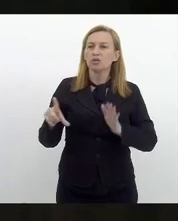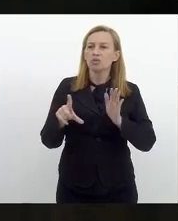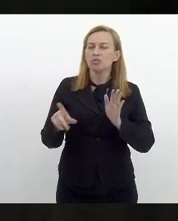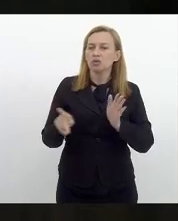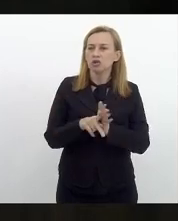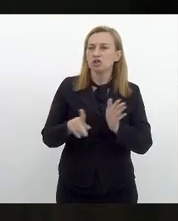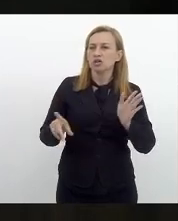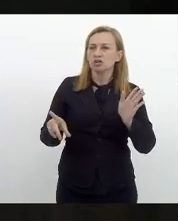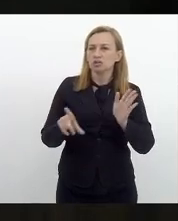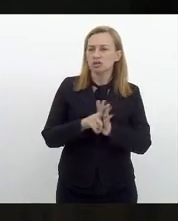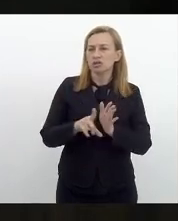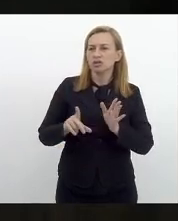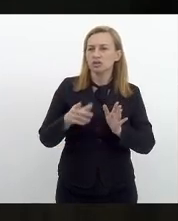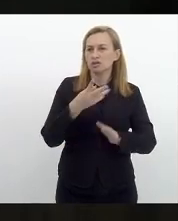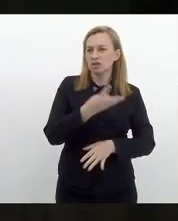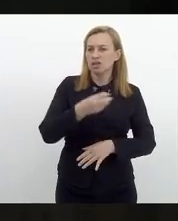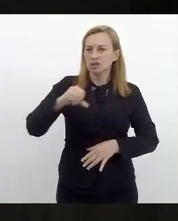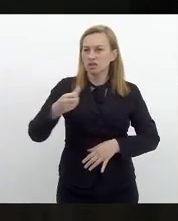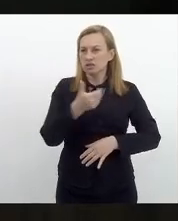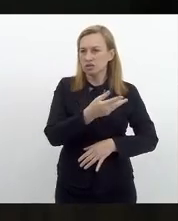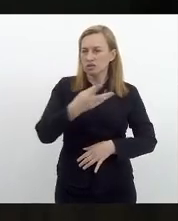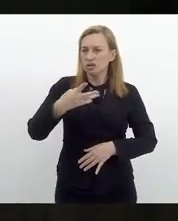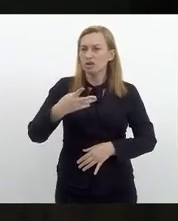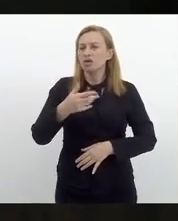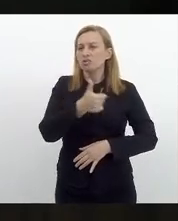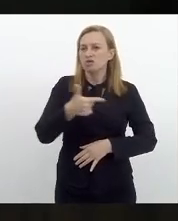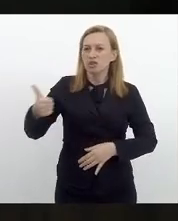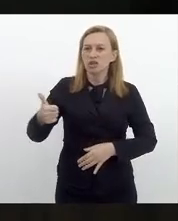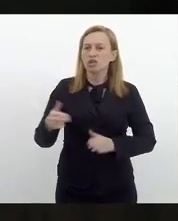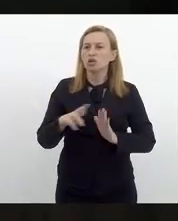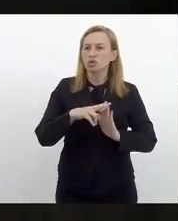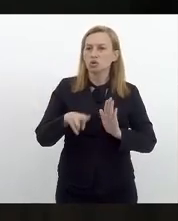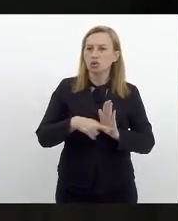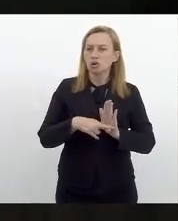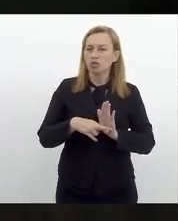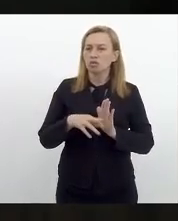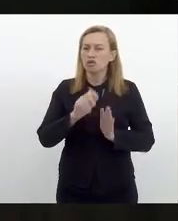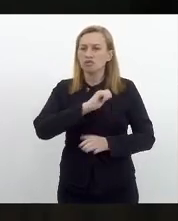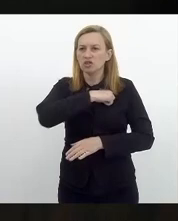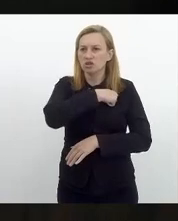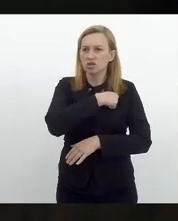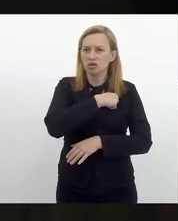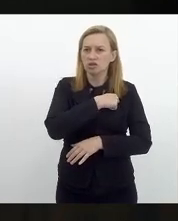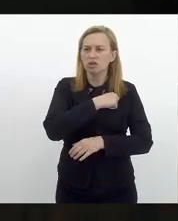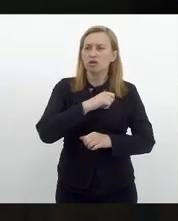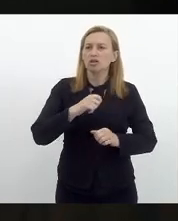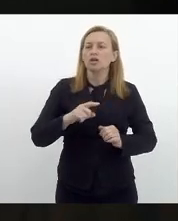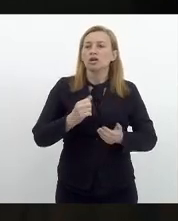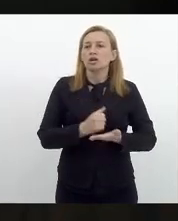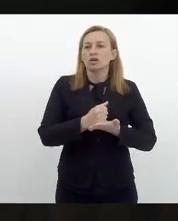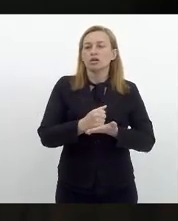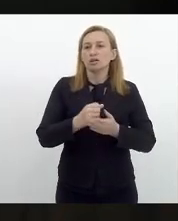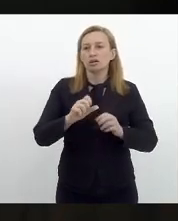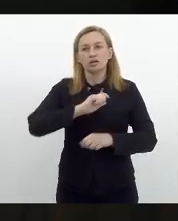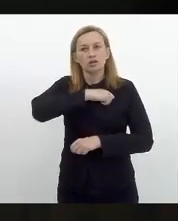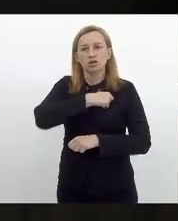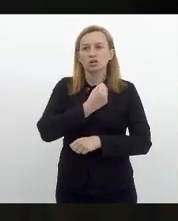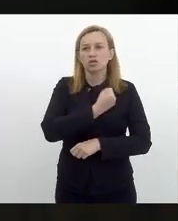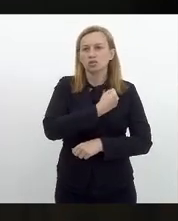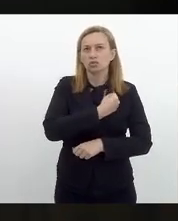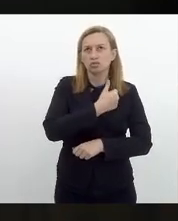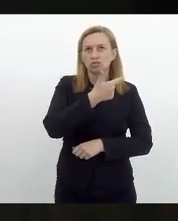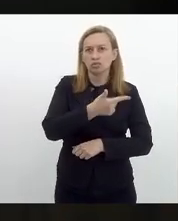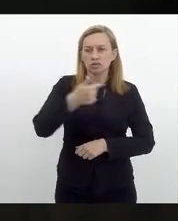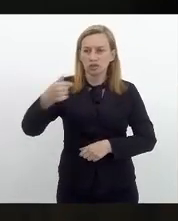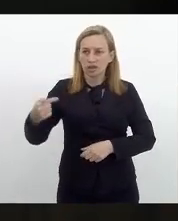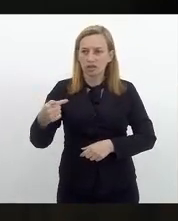4621 de autoria do Poder Executivo que estabelece normas e diretrizes fiscais no âmbito do regime de recuperação fiscal da lei complementar nº